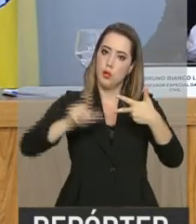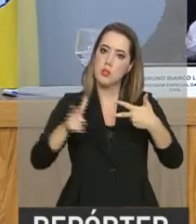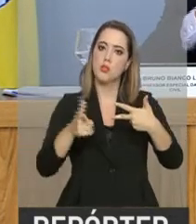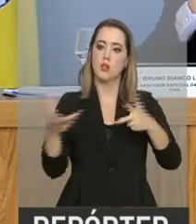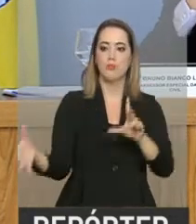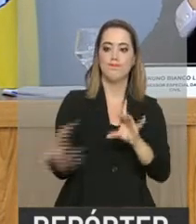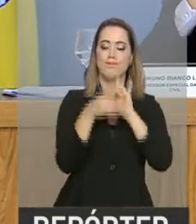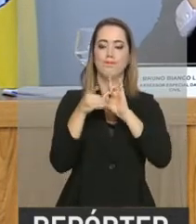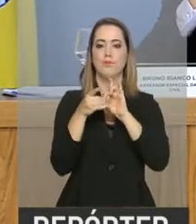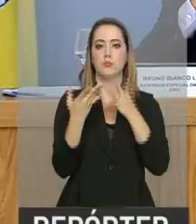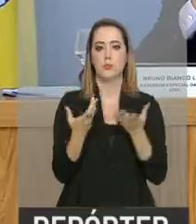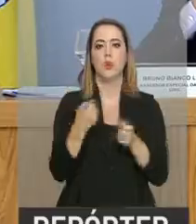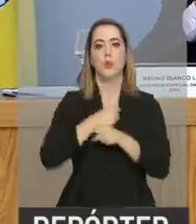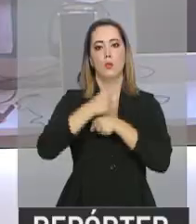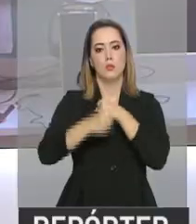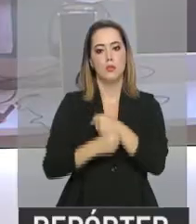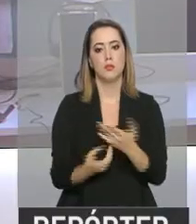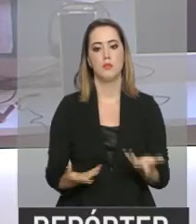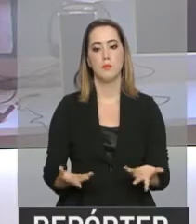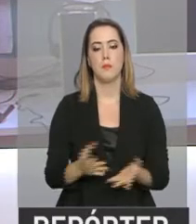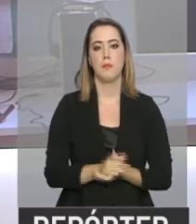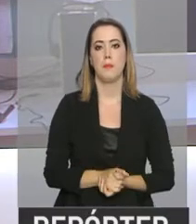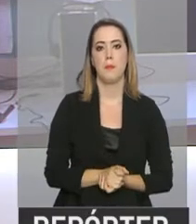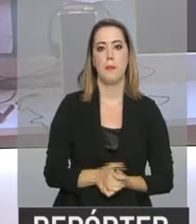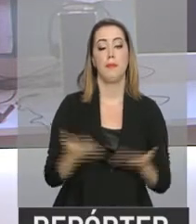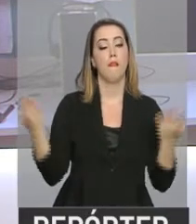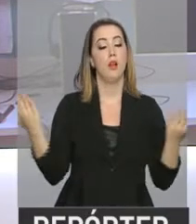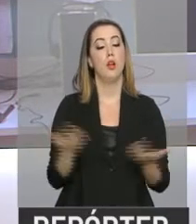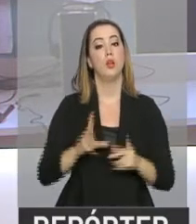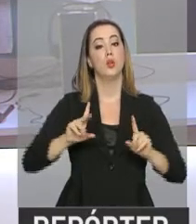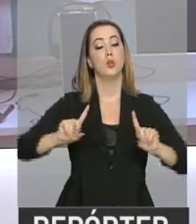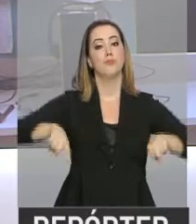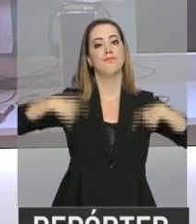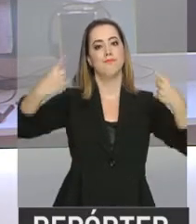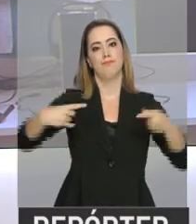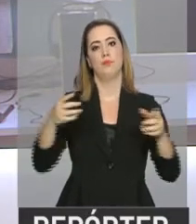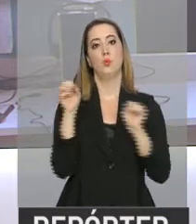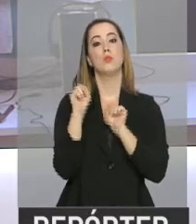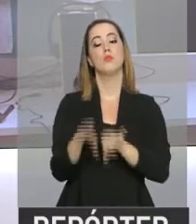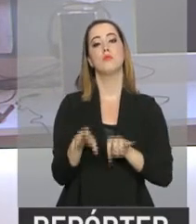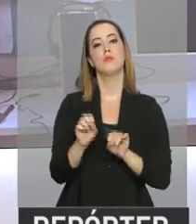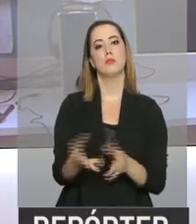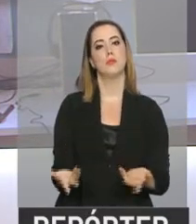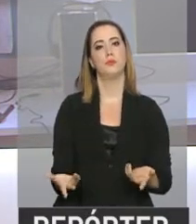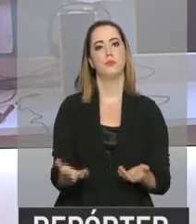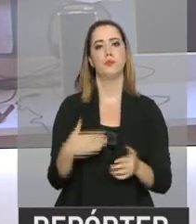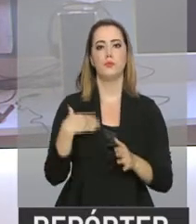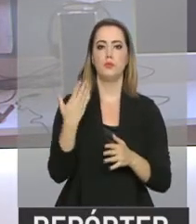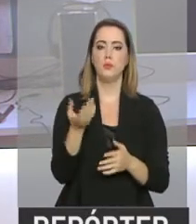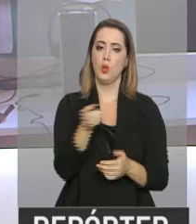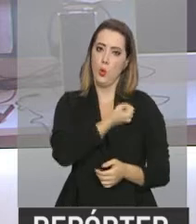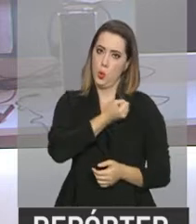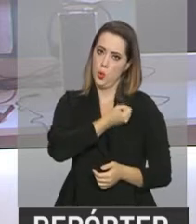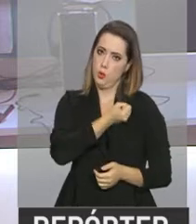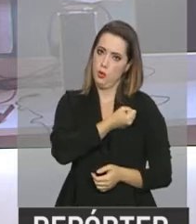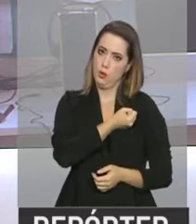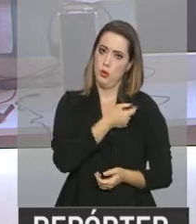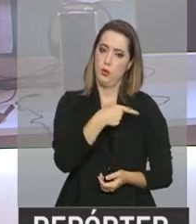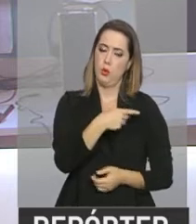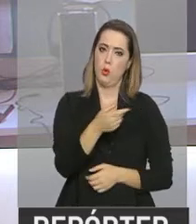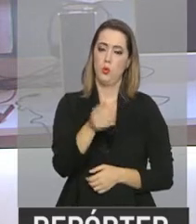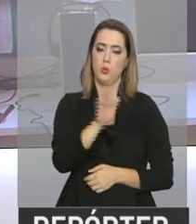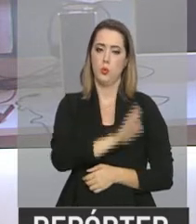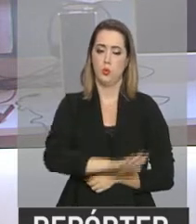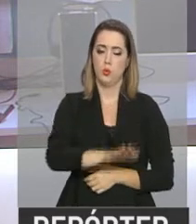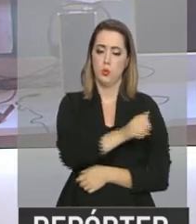um ano que vem o assunto agora educação o desempenho dos alunos brasileiros se estagnou nas áreas de